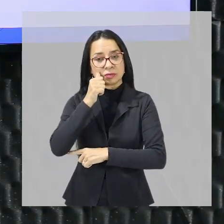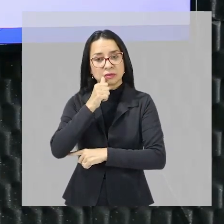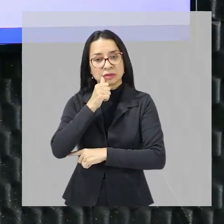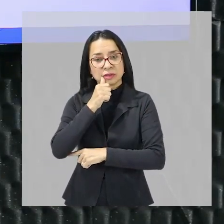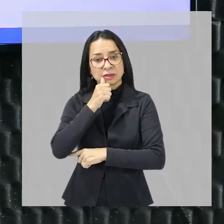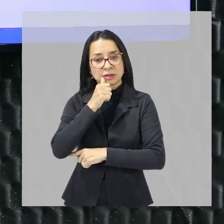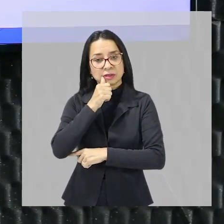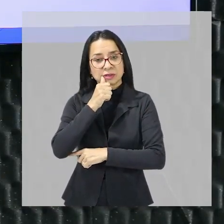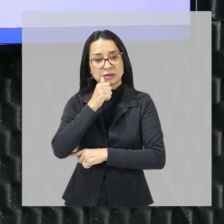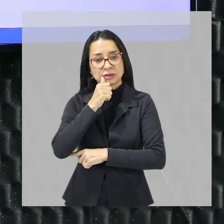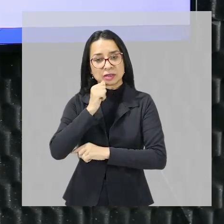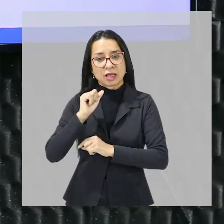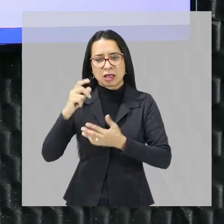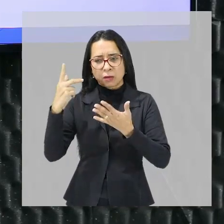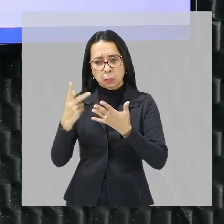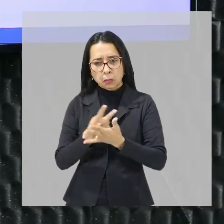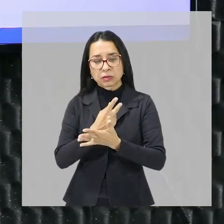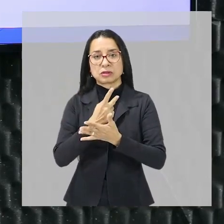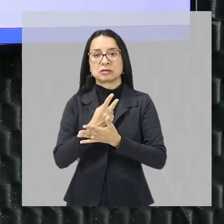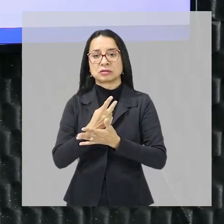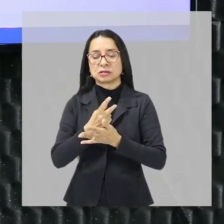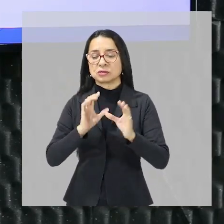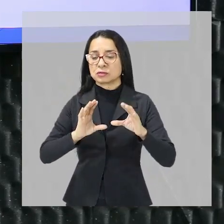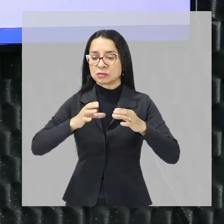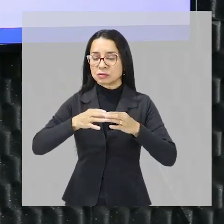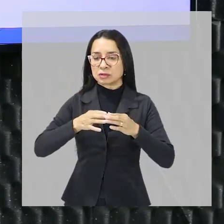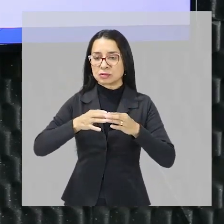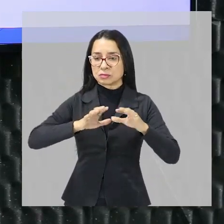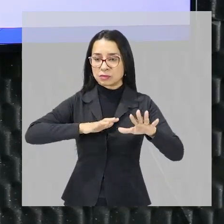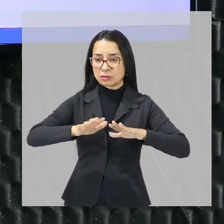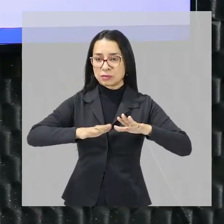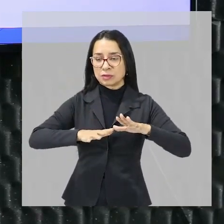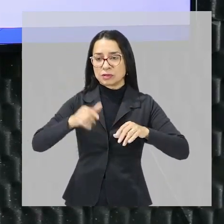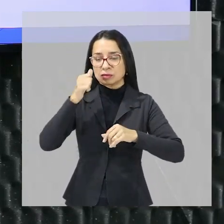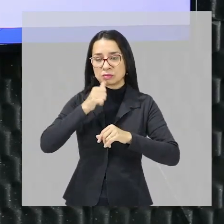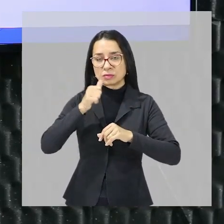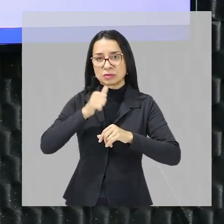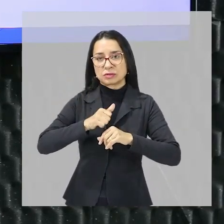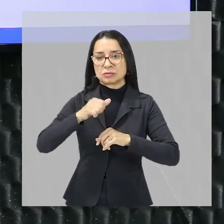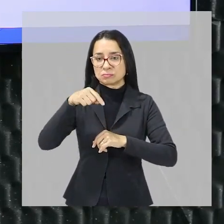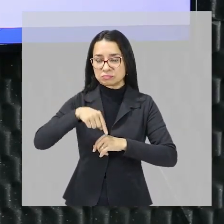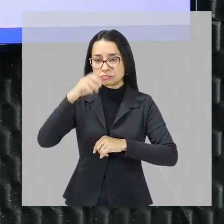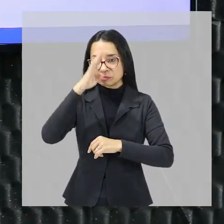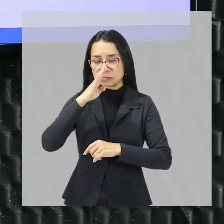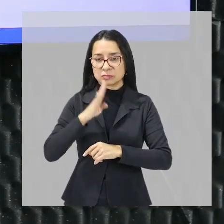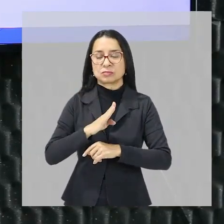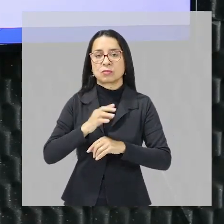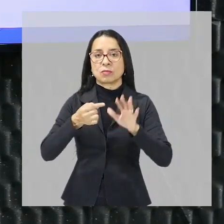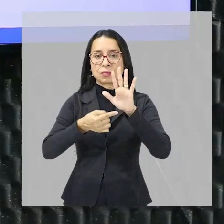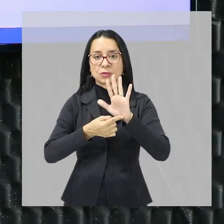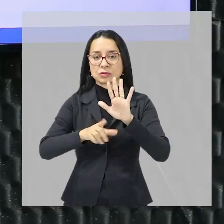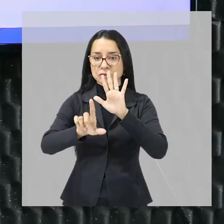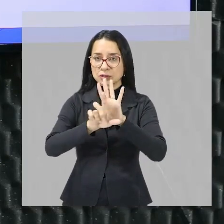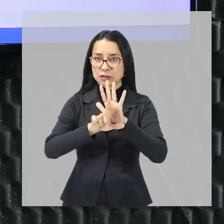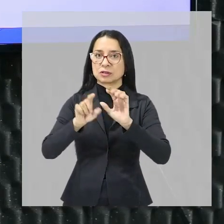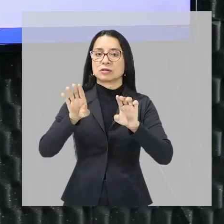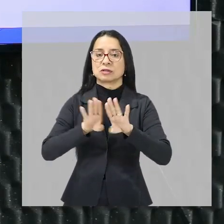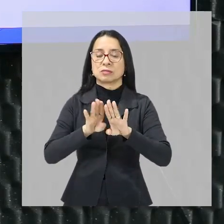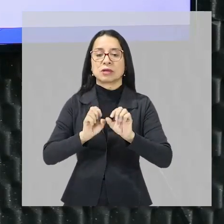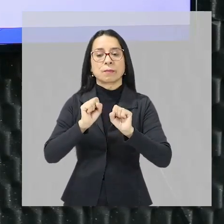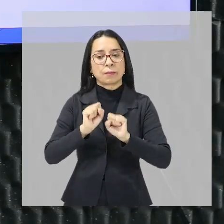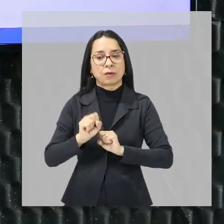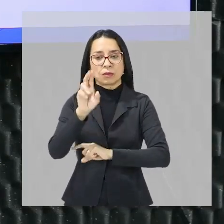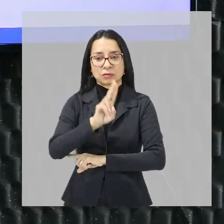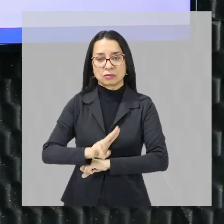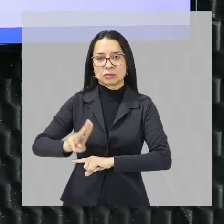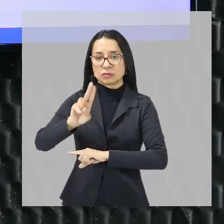agindo coletivamente, movimento de mulheres no Brasil, mostrando que a lei também pode ser